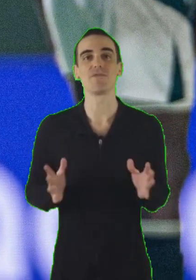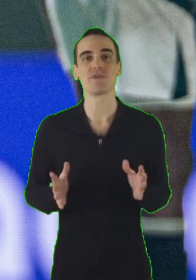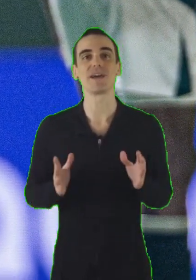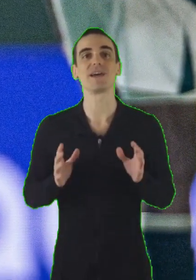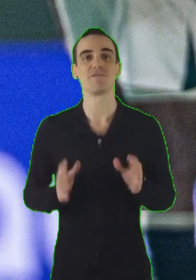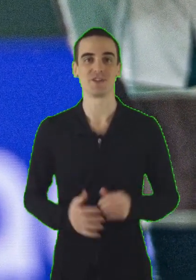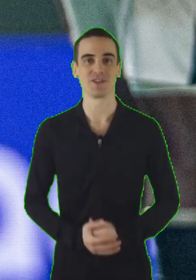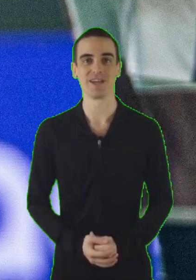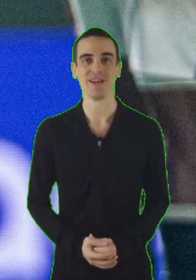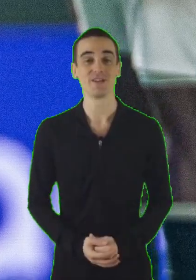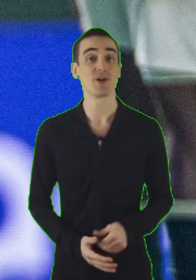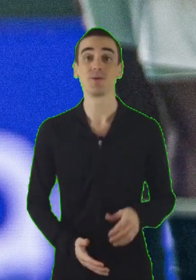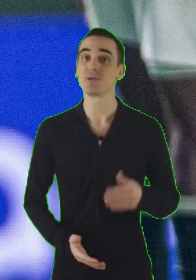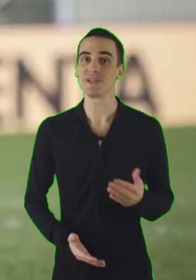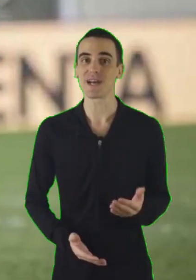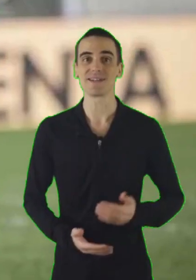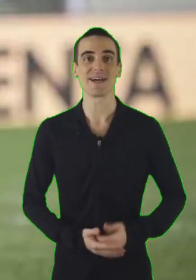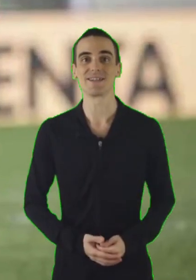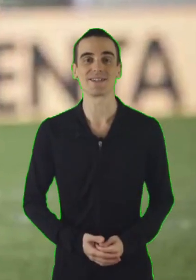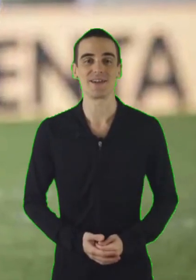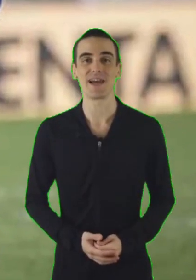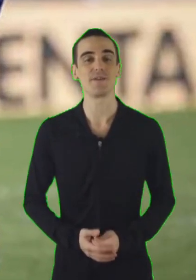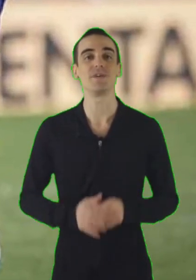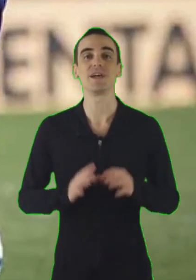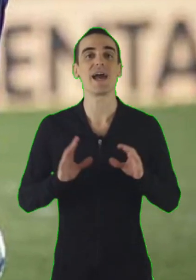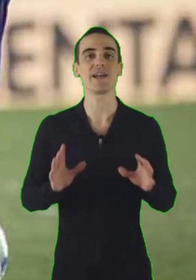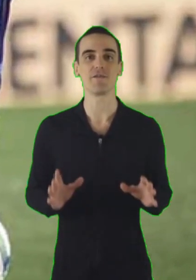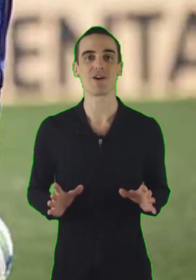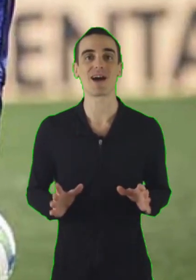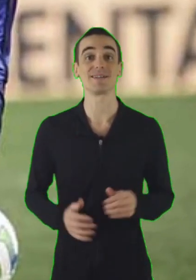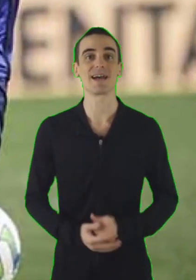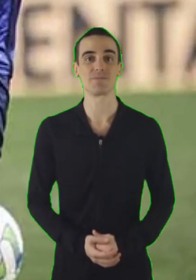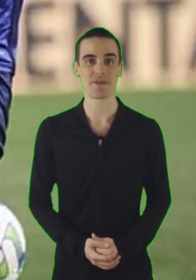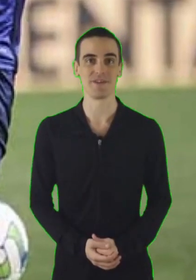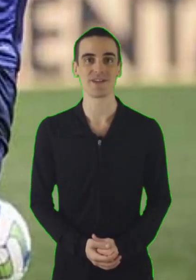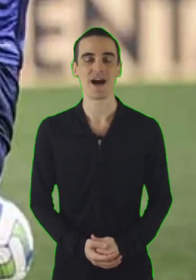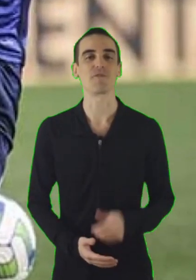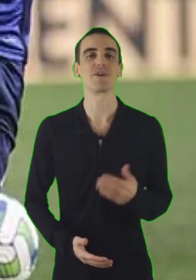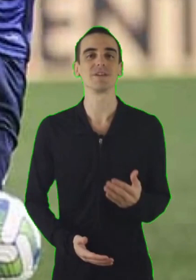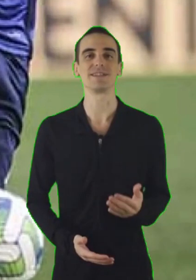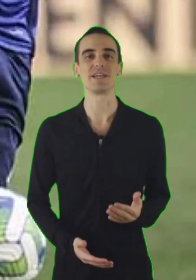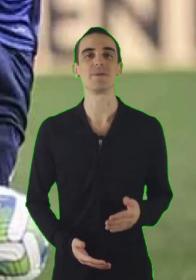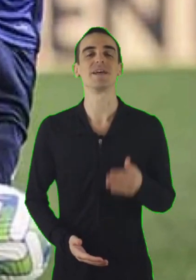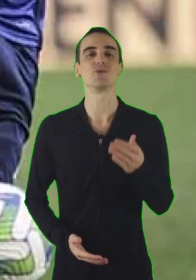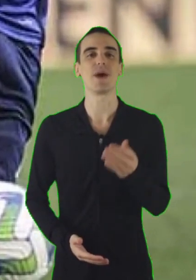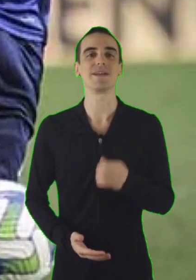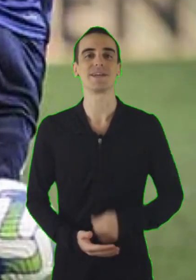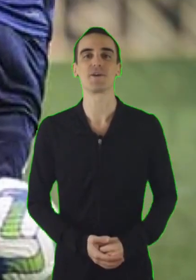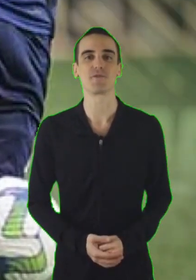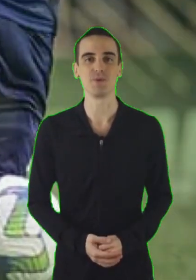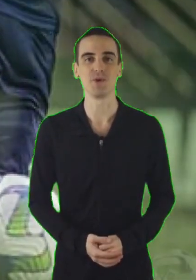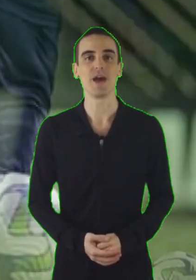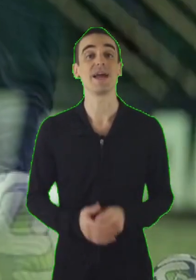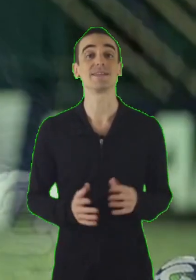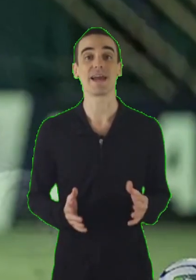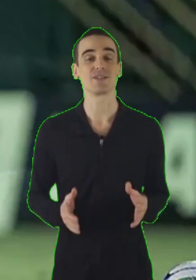pontos. A diferença para o Cruzeiro era de 6, agora é de 9 pontos. O jogador cruzeirense citou que o 1-0 dá